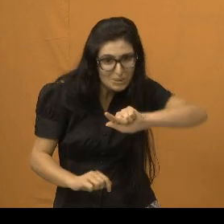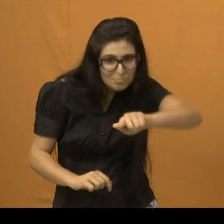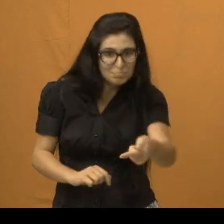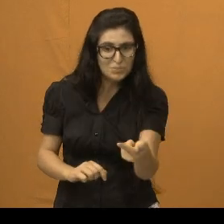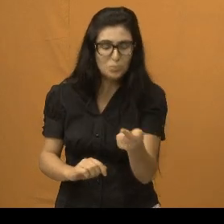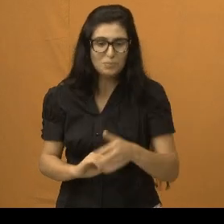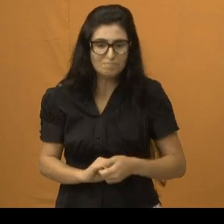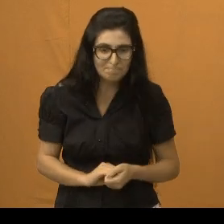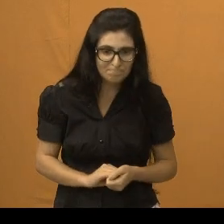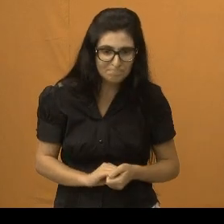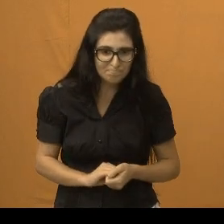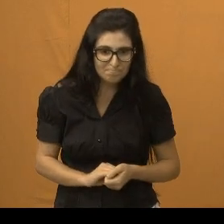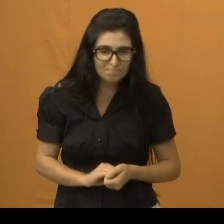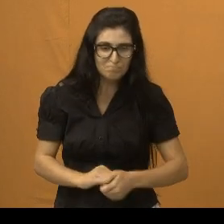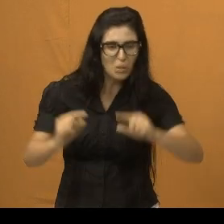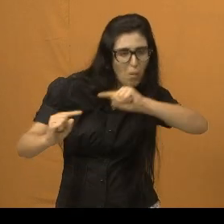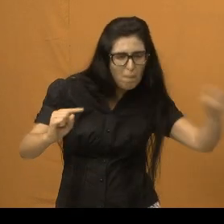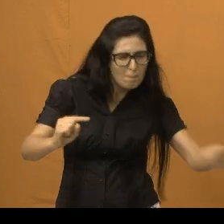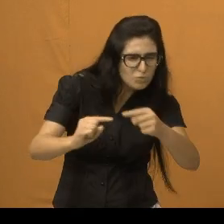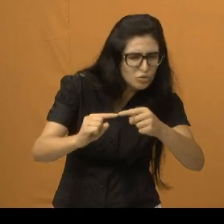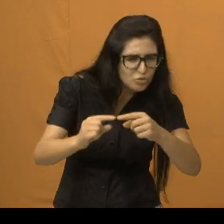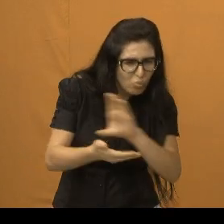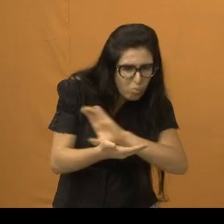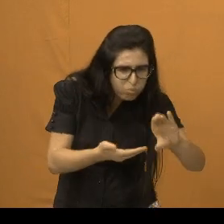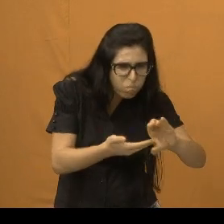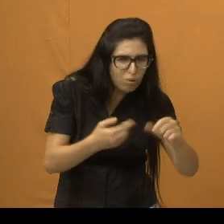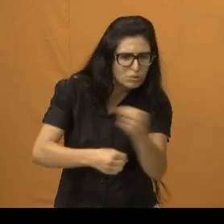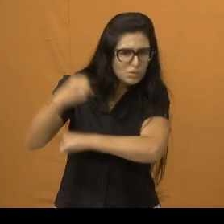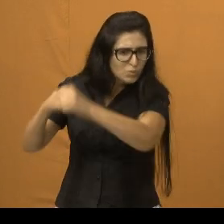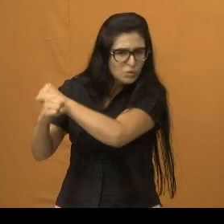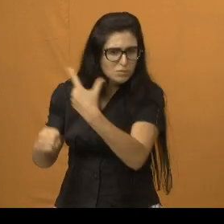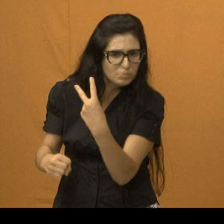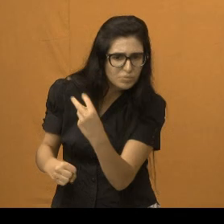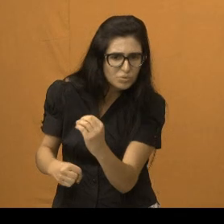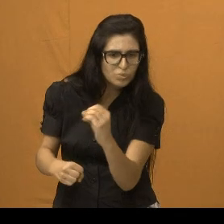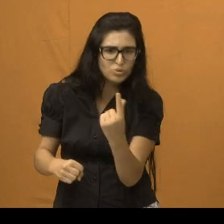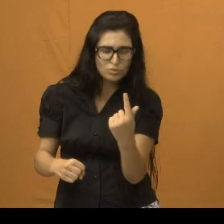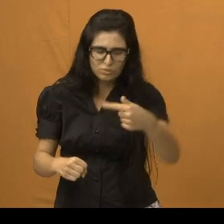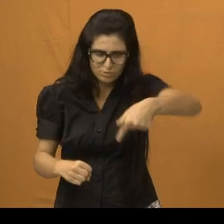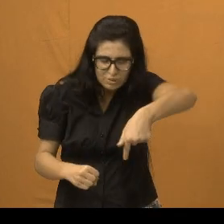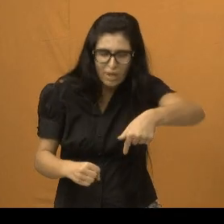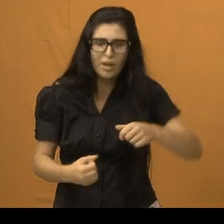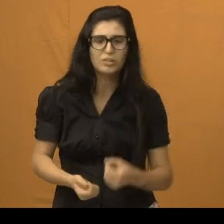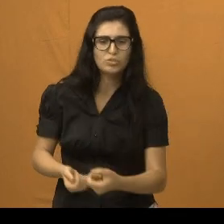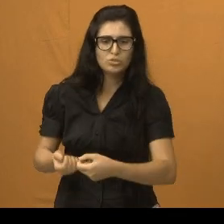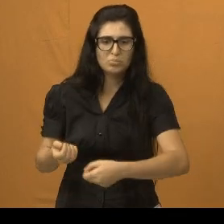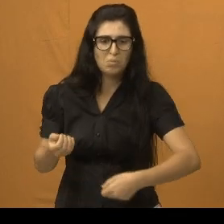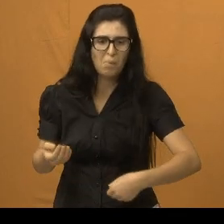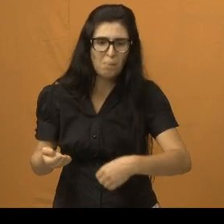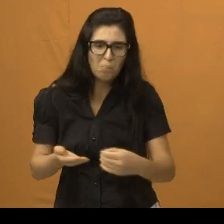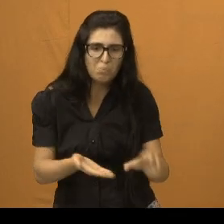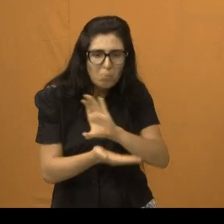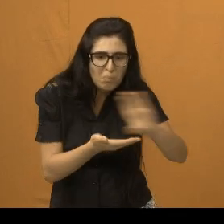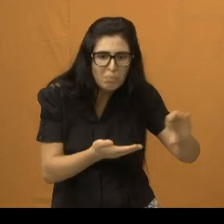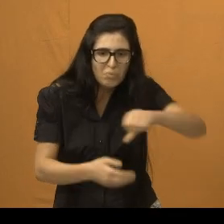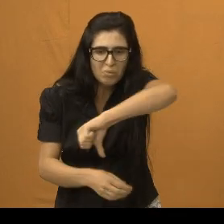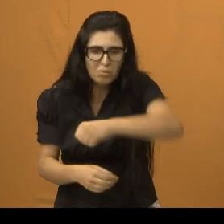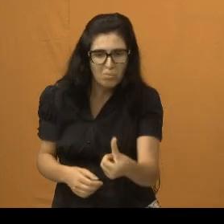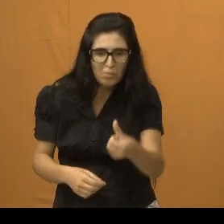26.223.000. E na meta orçamentária de 2017, nas receitas de capital, tivemos uma meta orçamentária